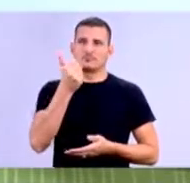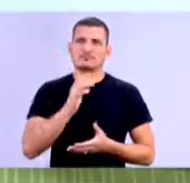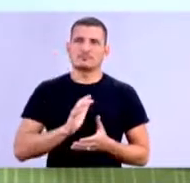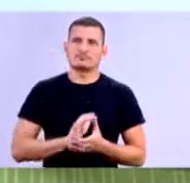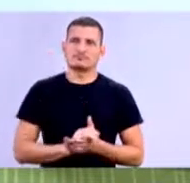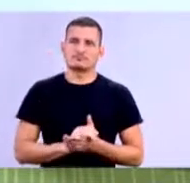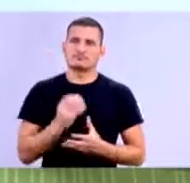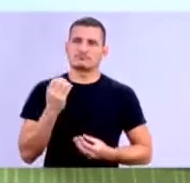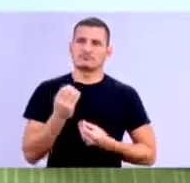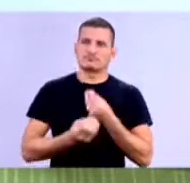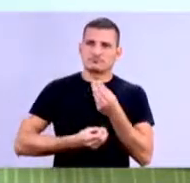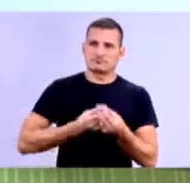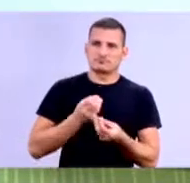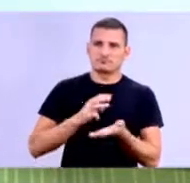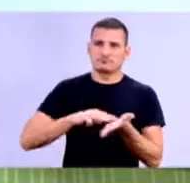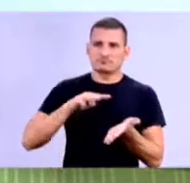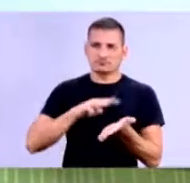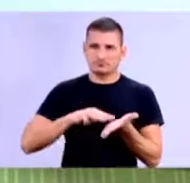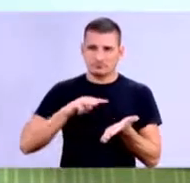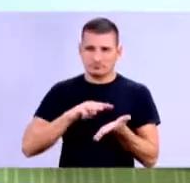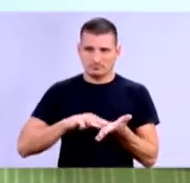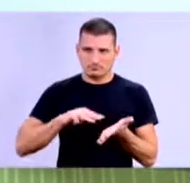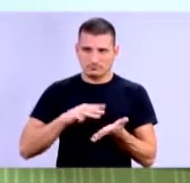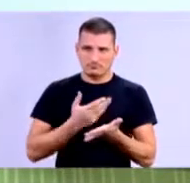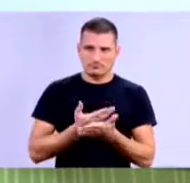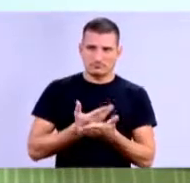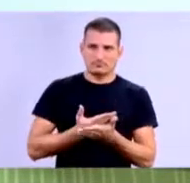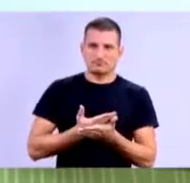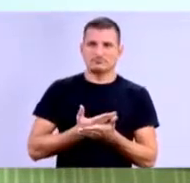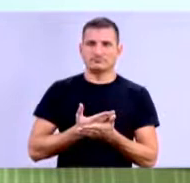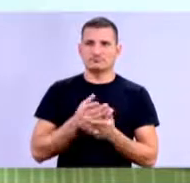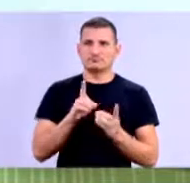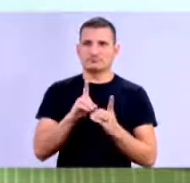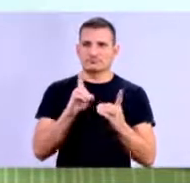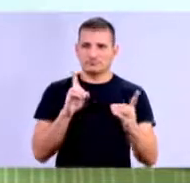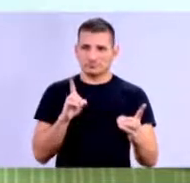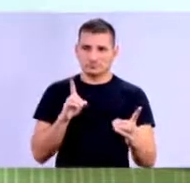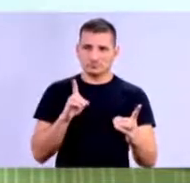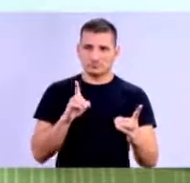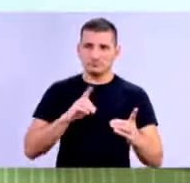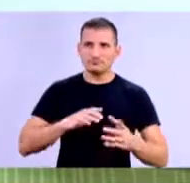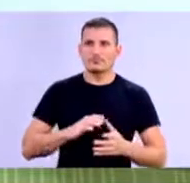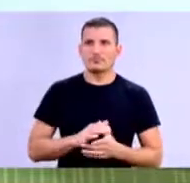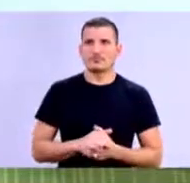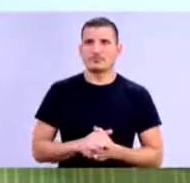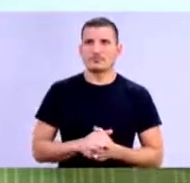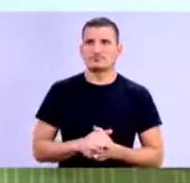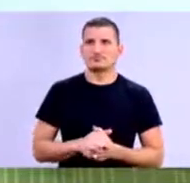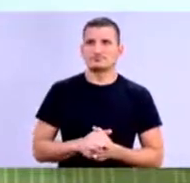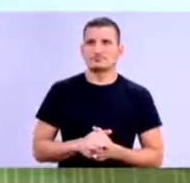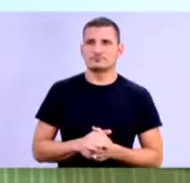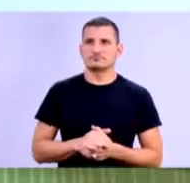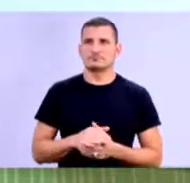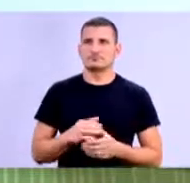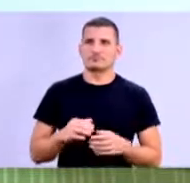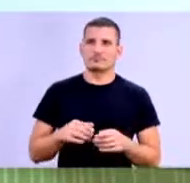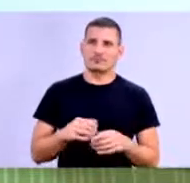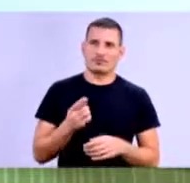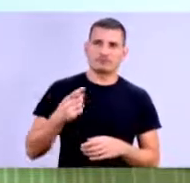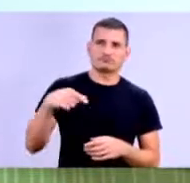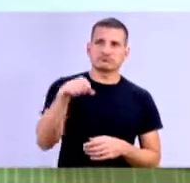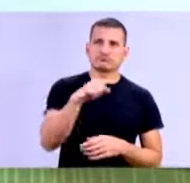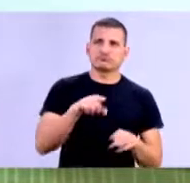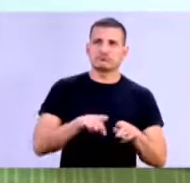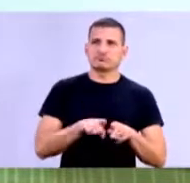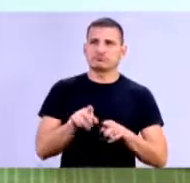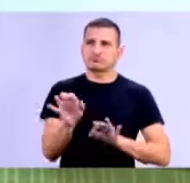das metodologias para o estudo, né, EAD, e uma forma para você se organizar